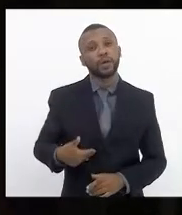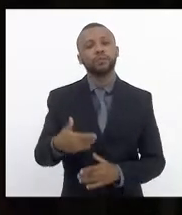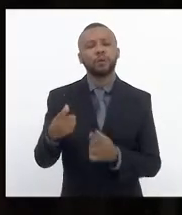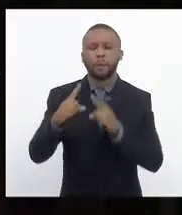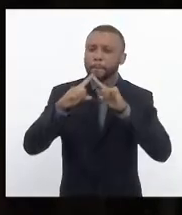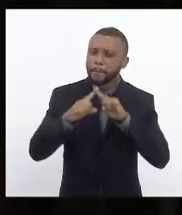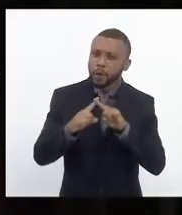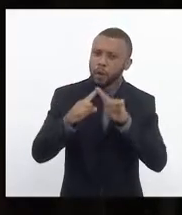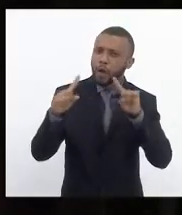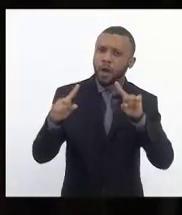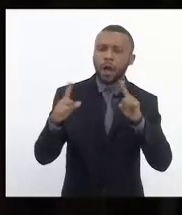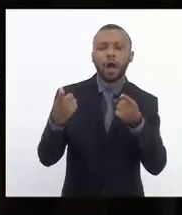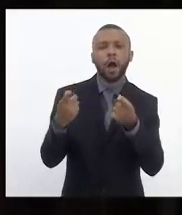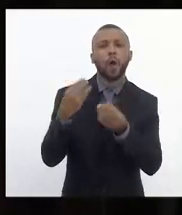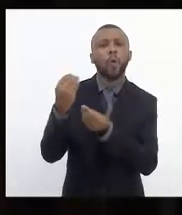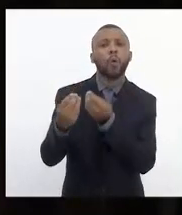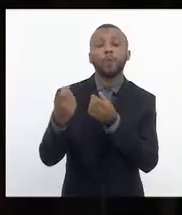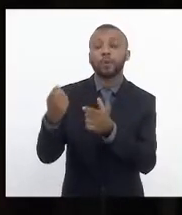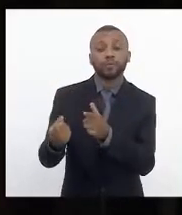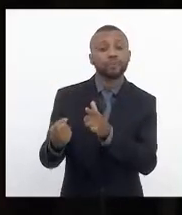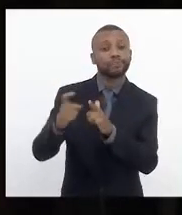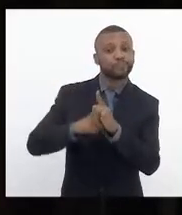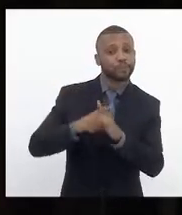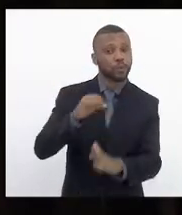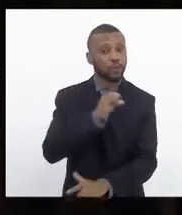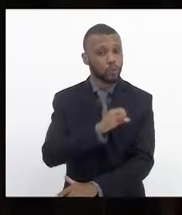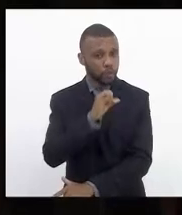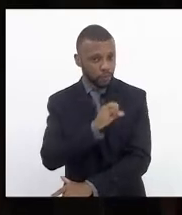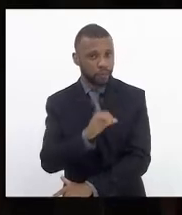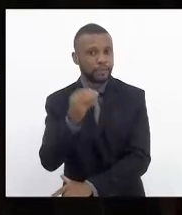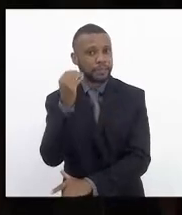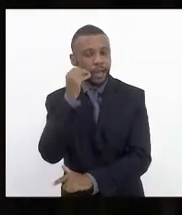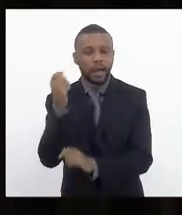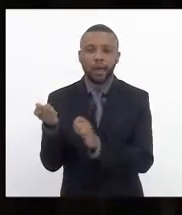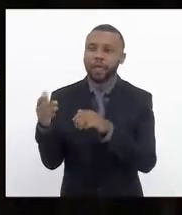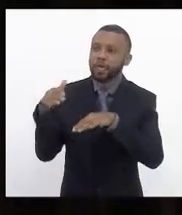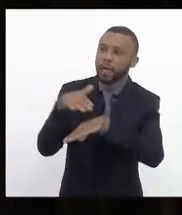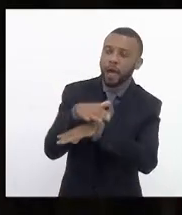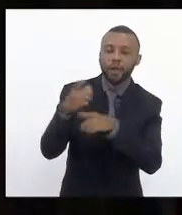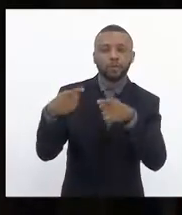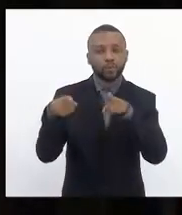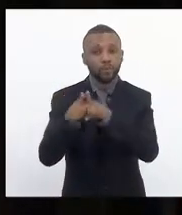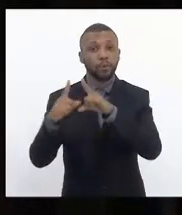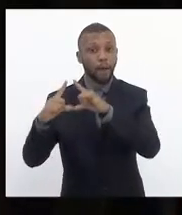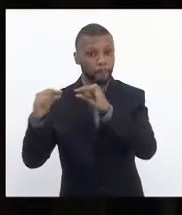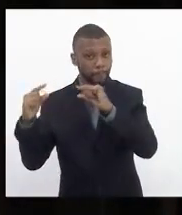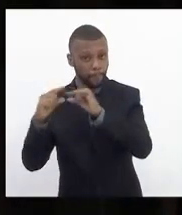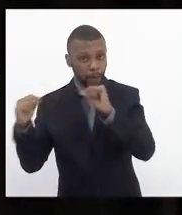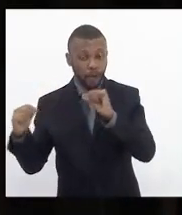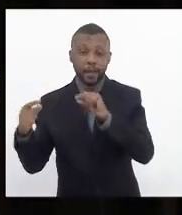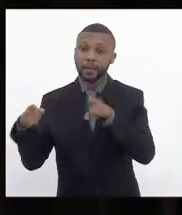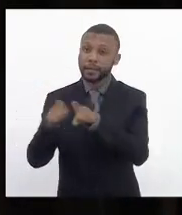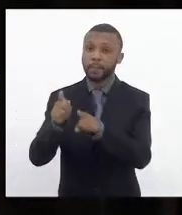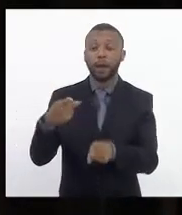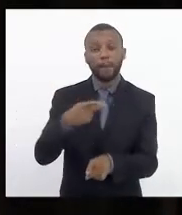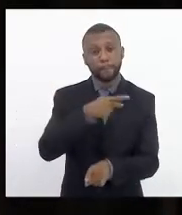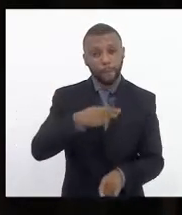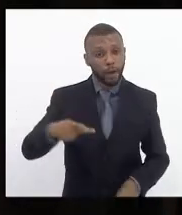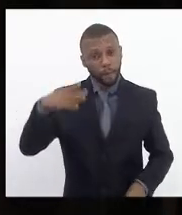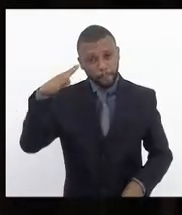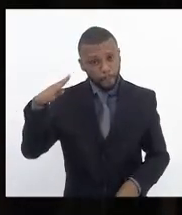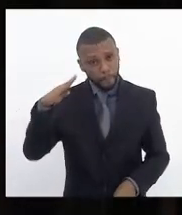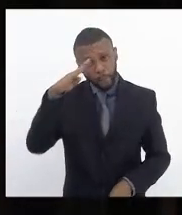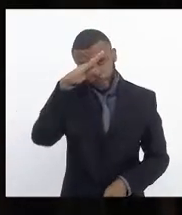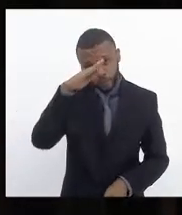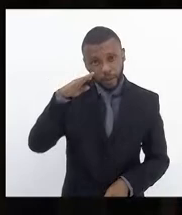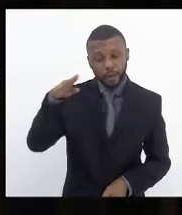a forma de endividamento que o Estado do Rio de Janeiro tá colocar e não tá Brasília junto ao presidente da república Jair bolsonaro